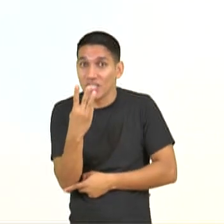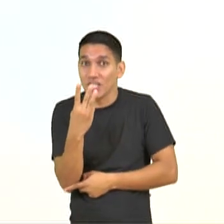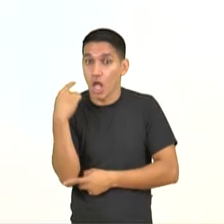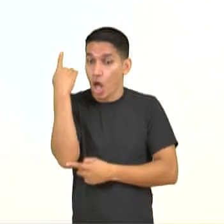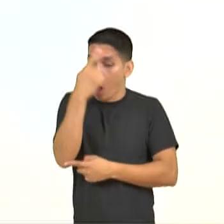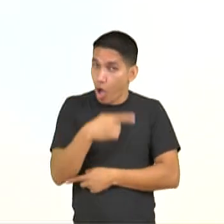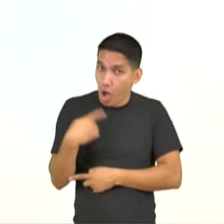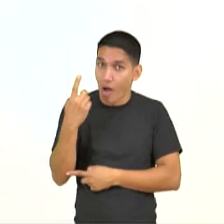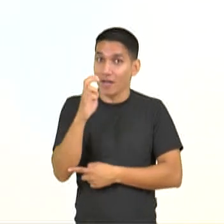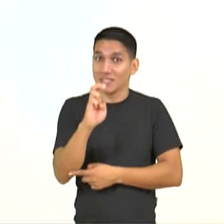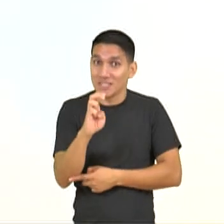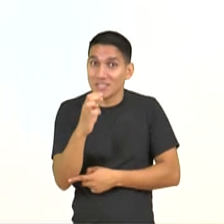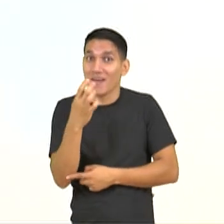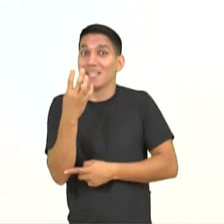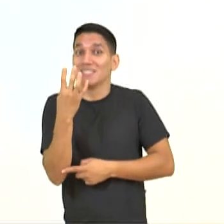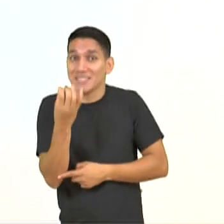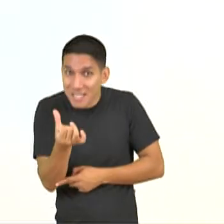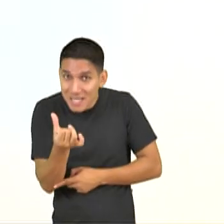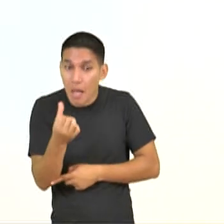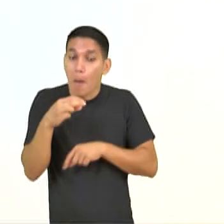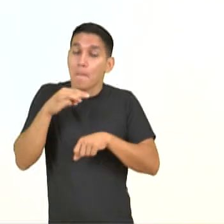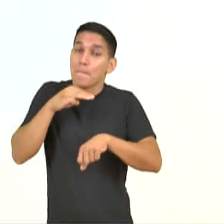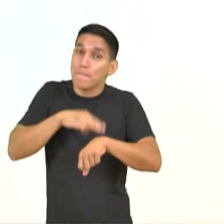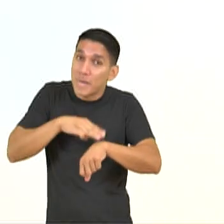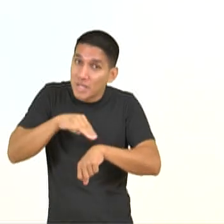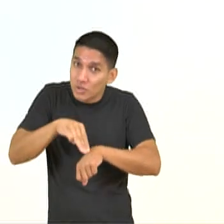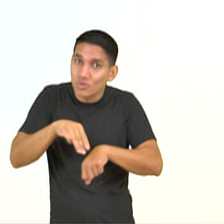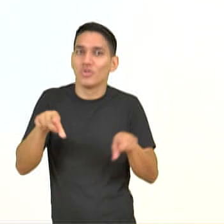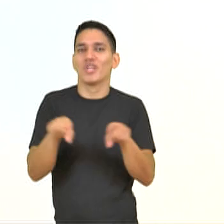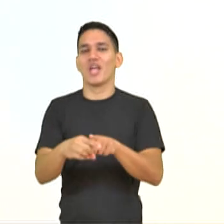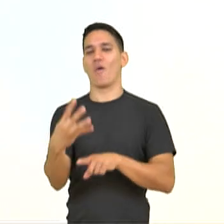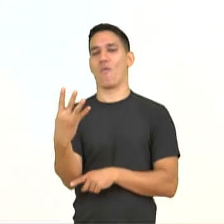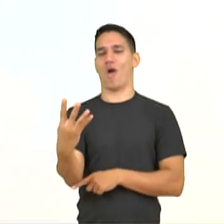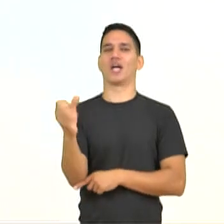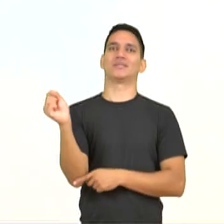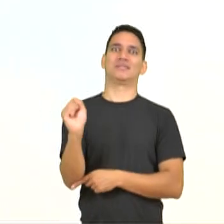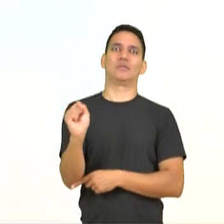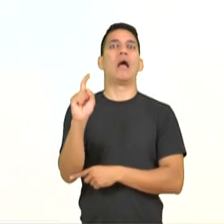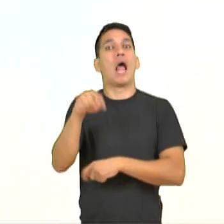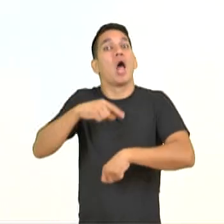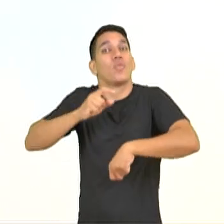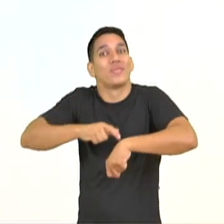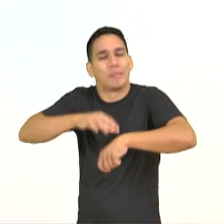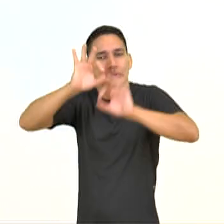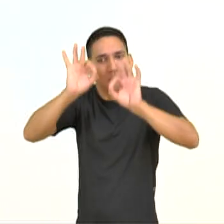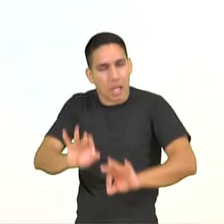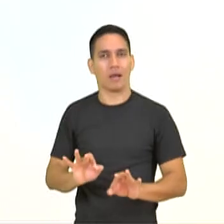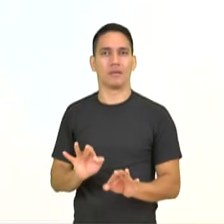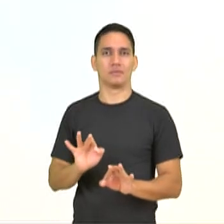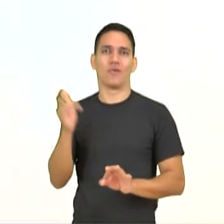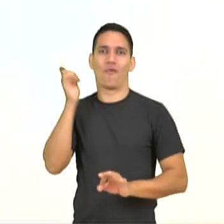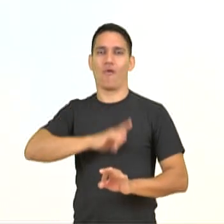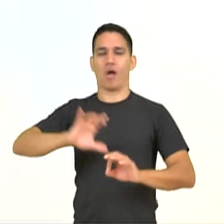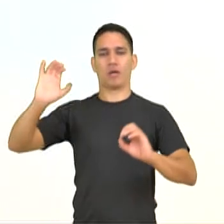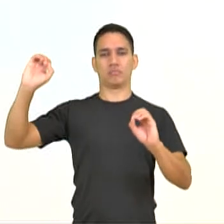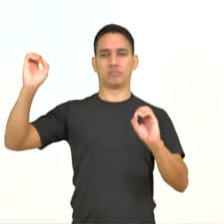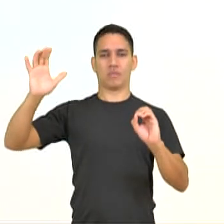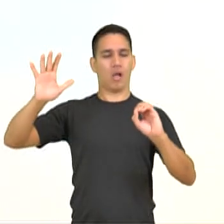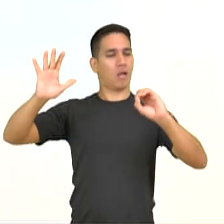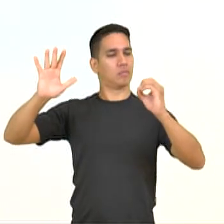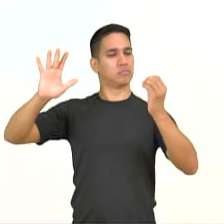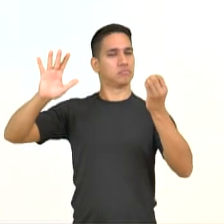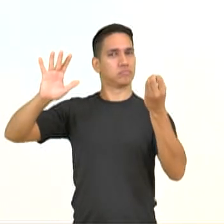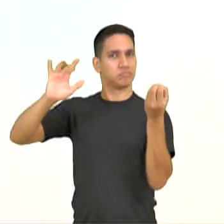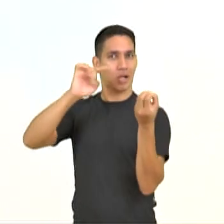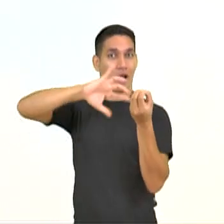56 minutos e 4 segundos. Esse é o tempo exato que a Terra demora para girar em torno do próprio eixo, para dar